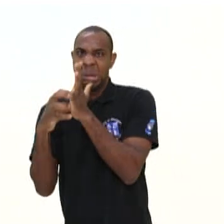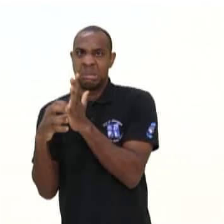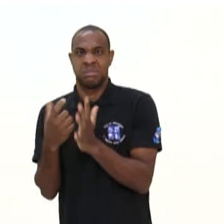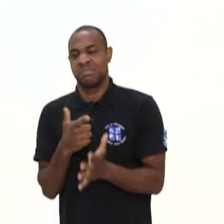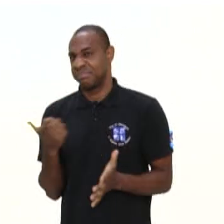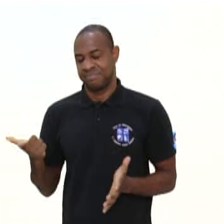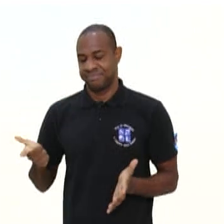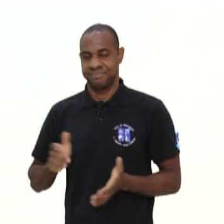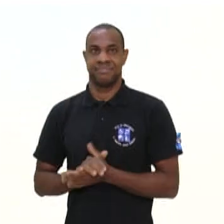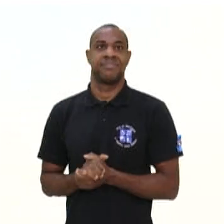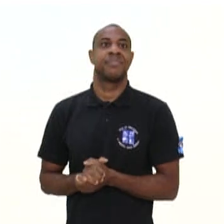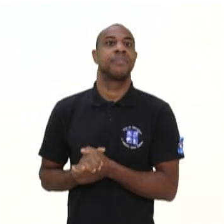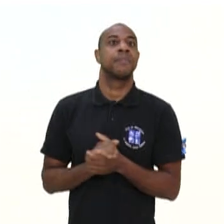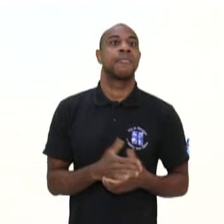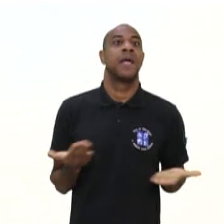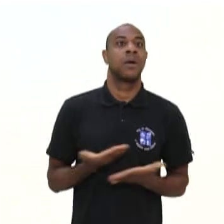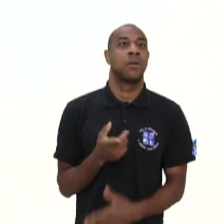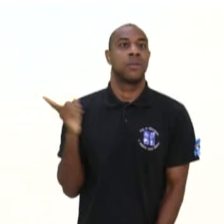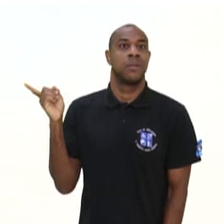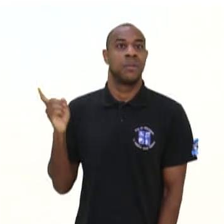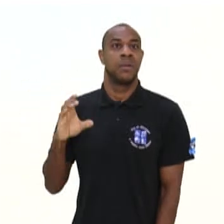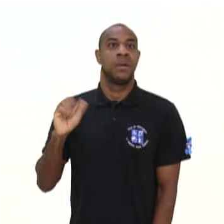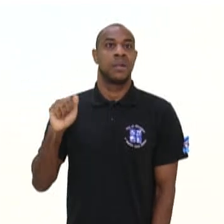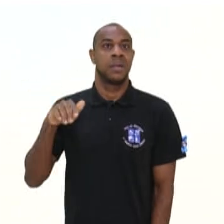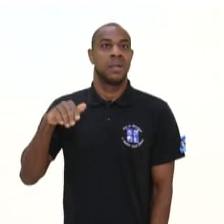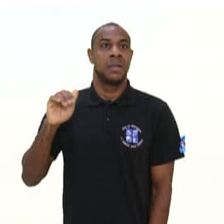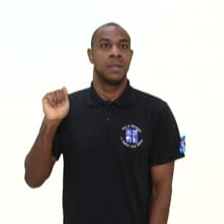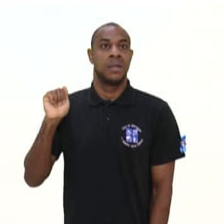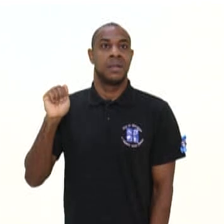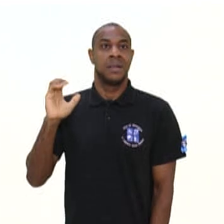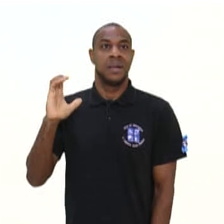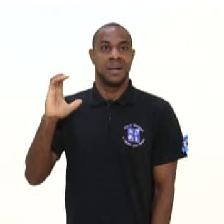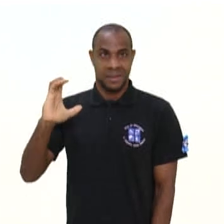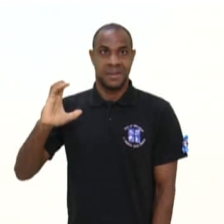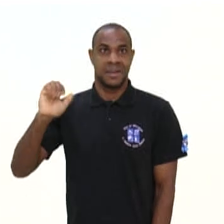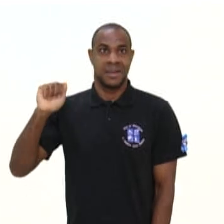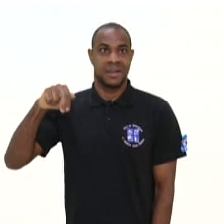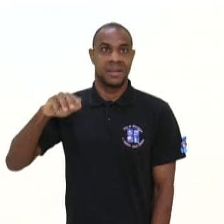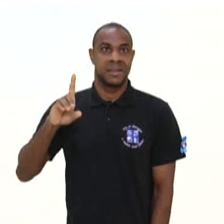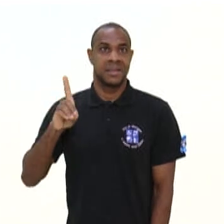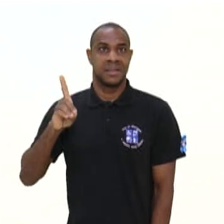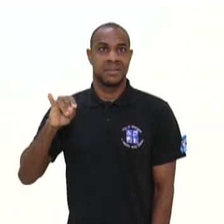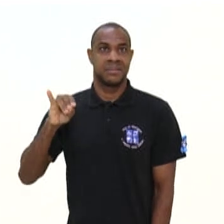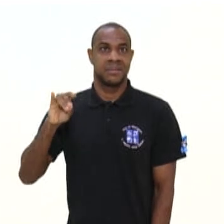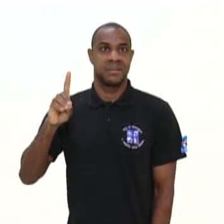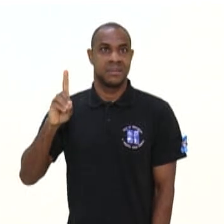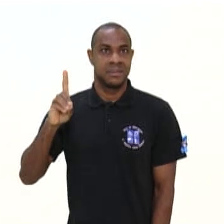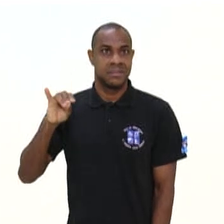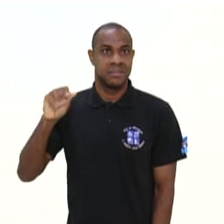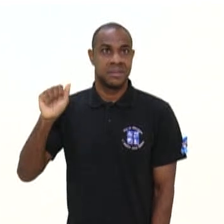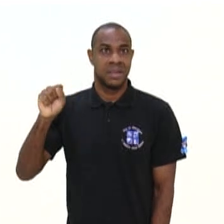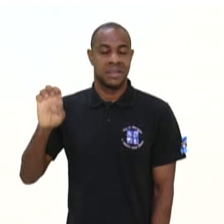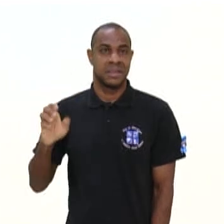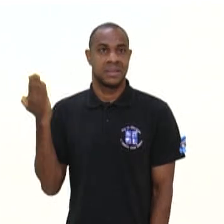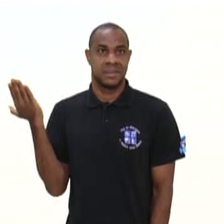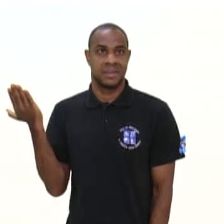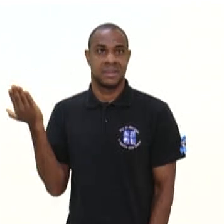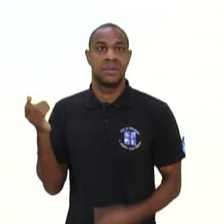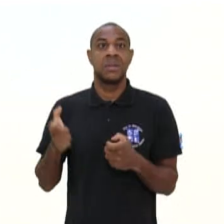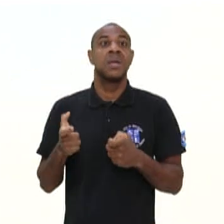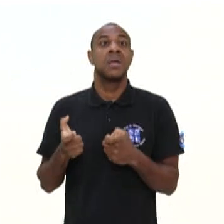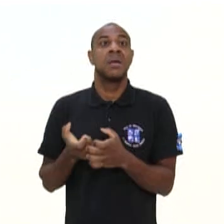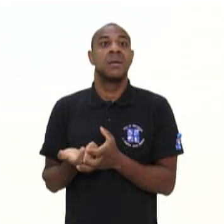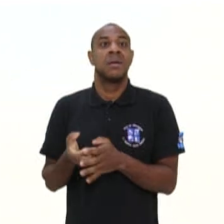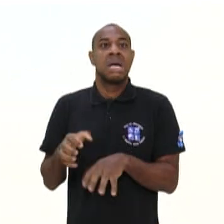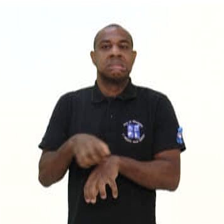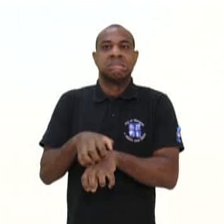gente, é causada por um fungo agora, pelo Candida albicans. Ela se aloja geralmente na área genital, provocando coceira,